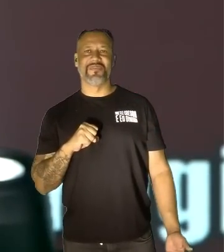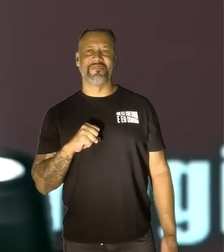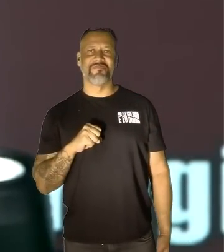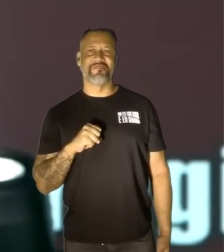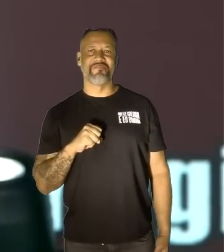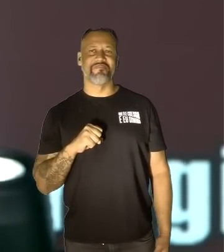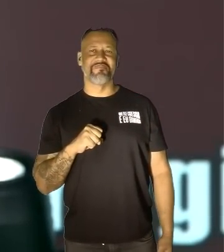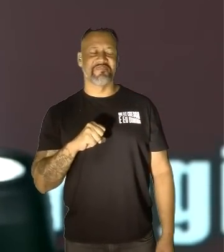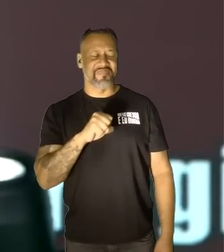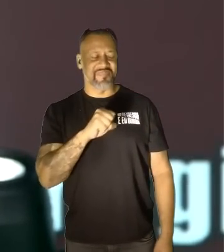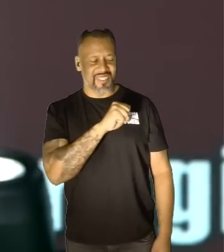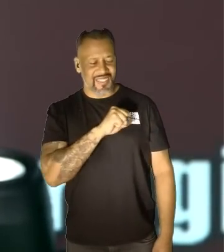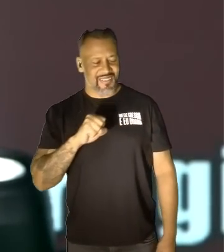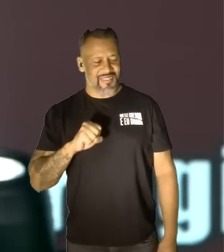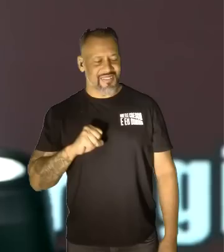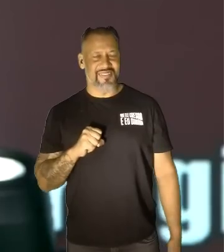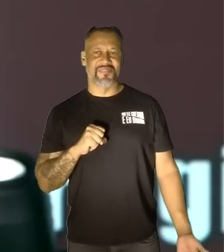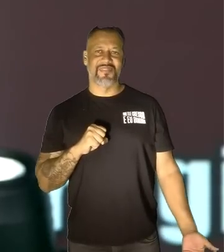Samuel.